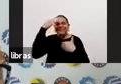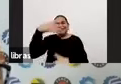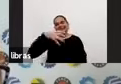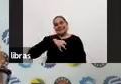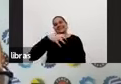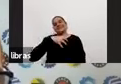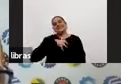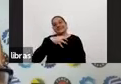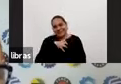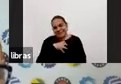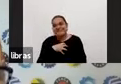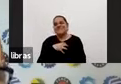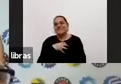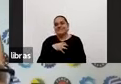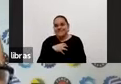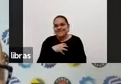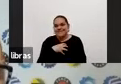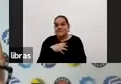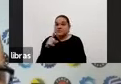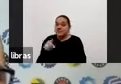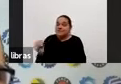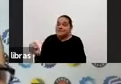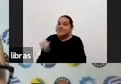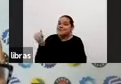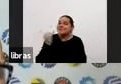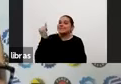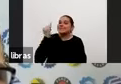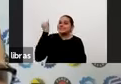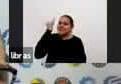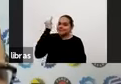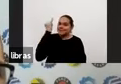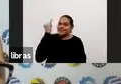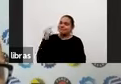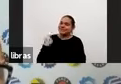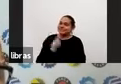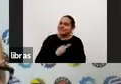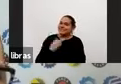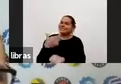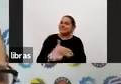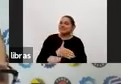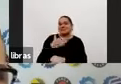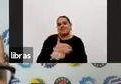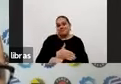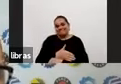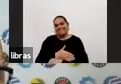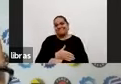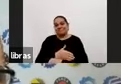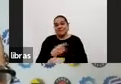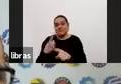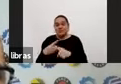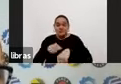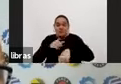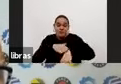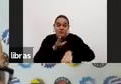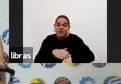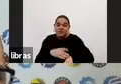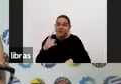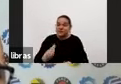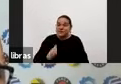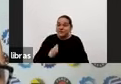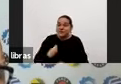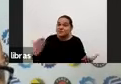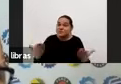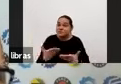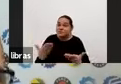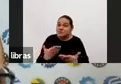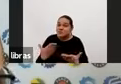fazendo por elas. Eu acho que é muito importante, a gente participar disso no momento que nós estamos vivendo hoje, né? No momento que